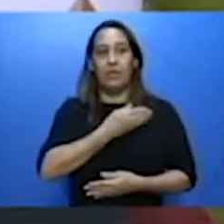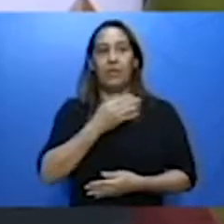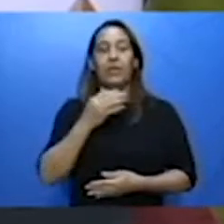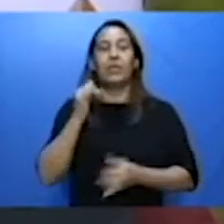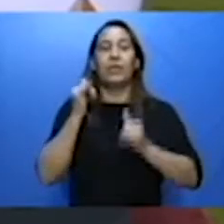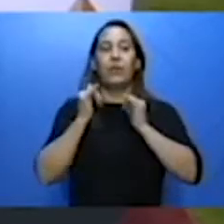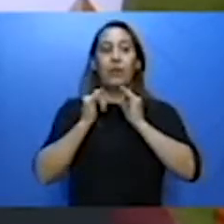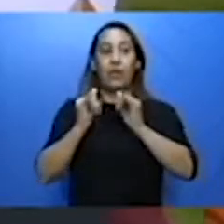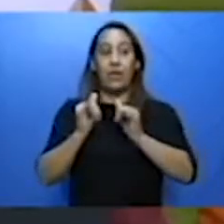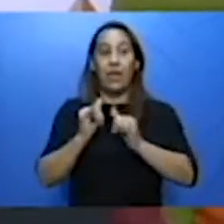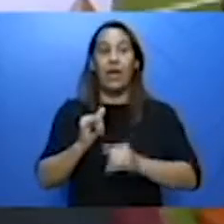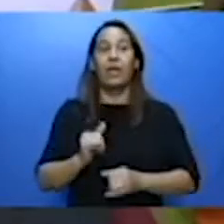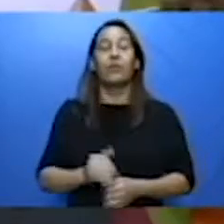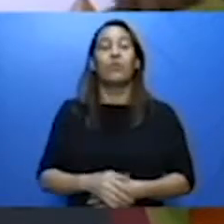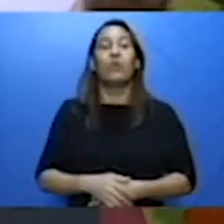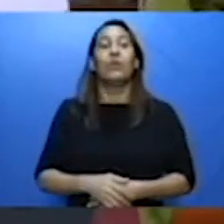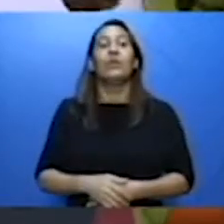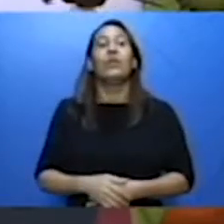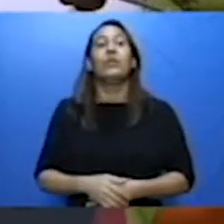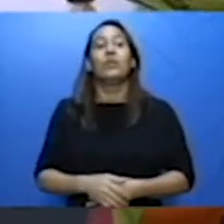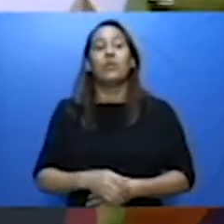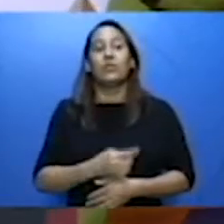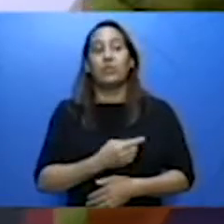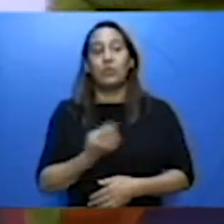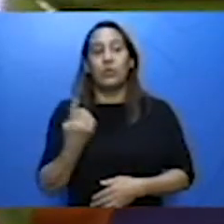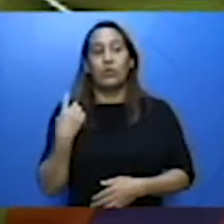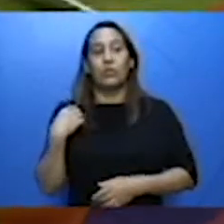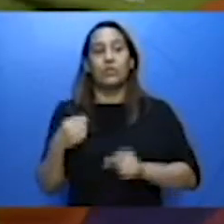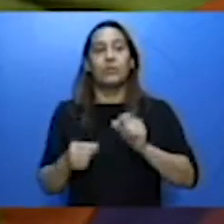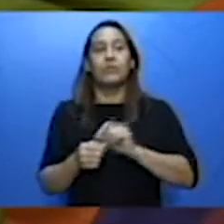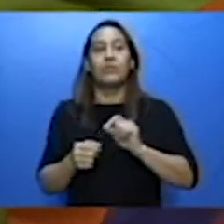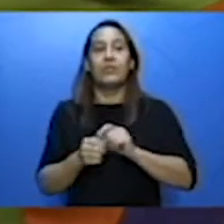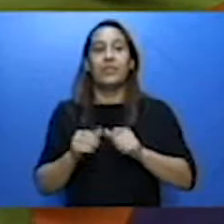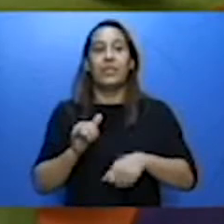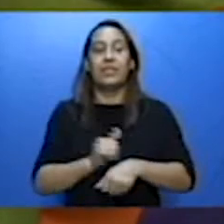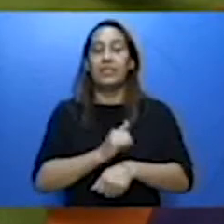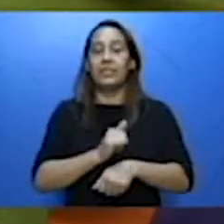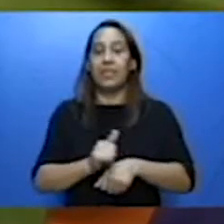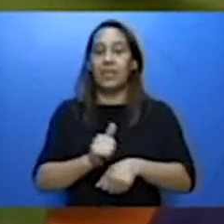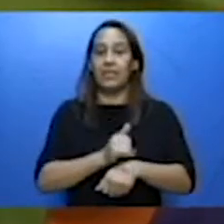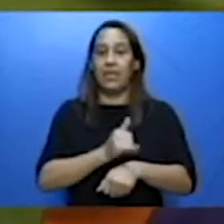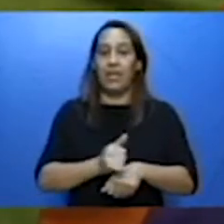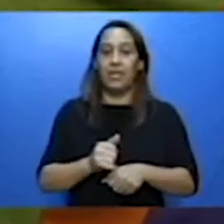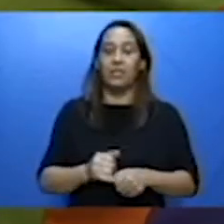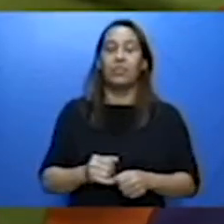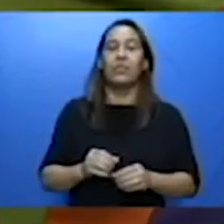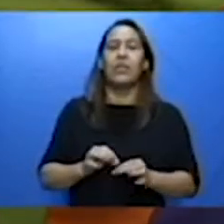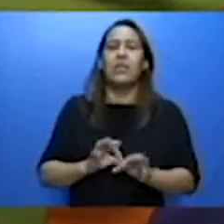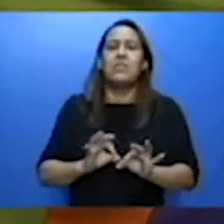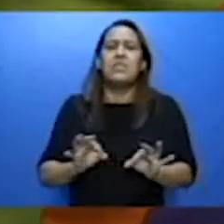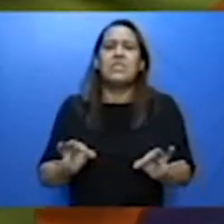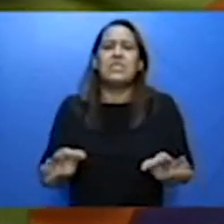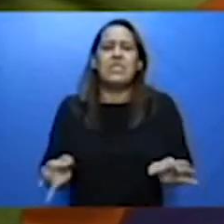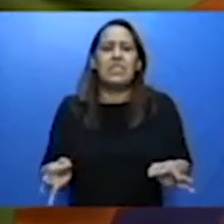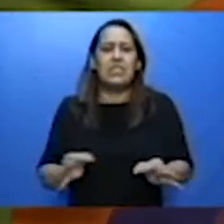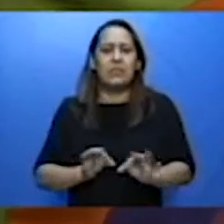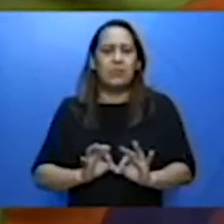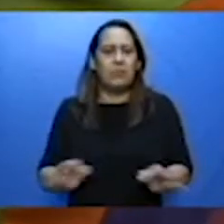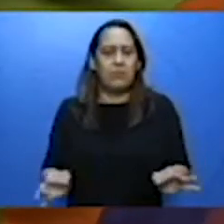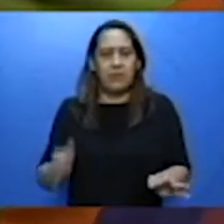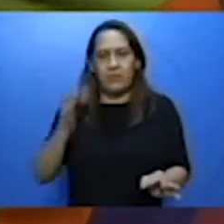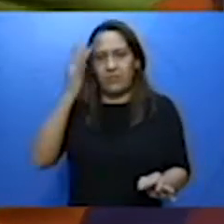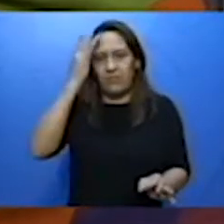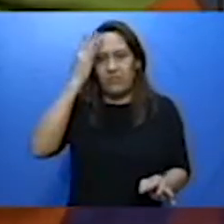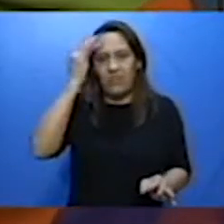para nós? Ela falou: agora a gente vai fazer o algoritmo de uma forma mais simplificada, quer dizer, mais fácil,